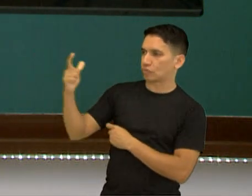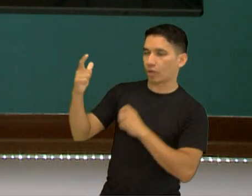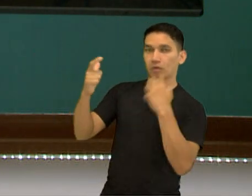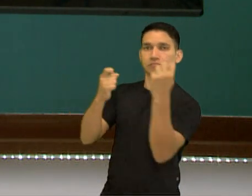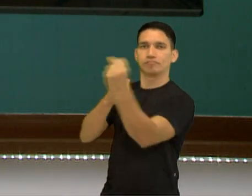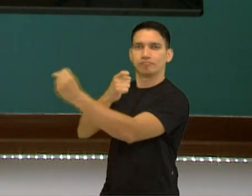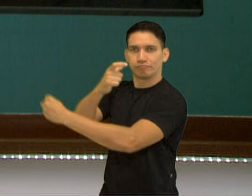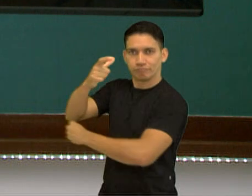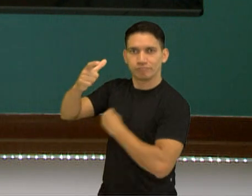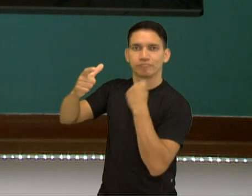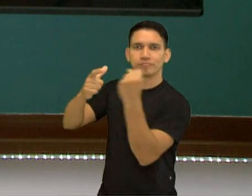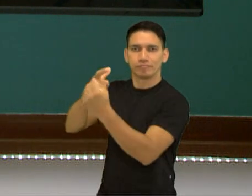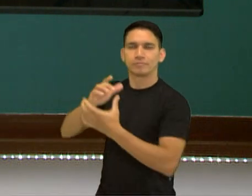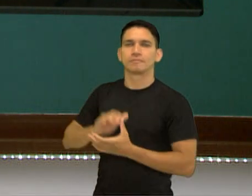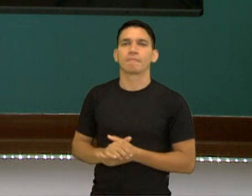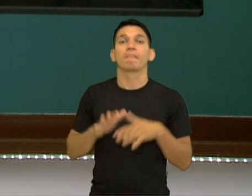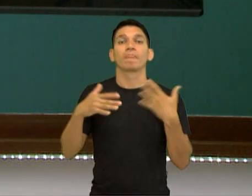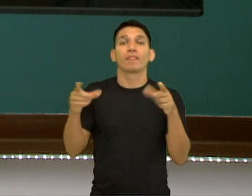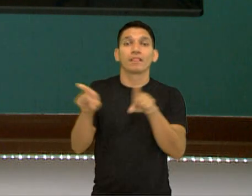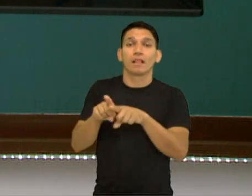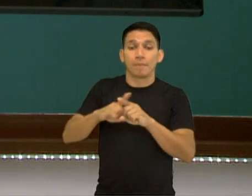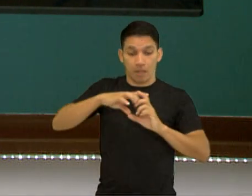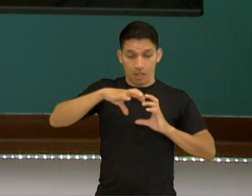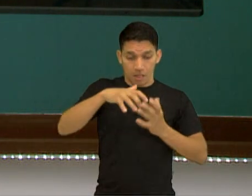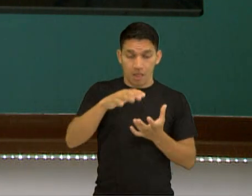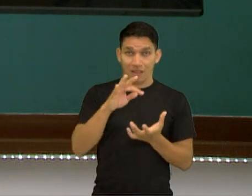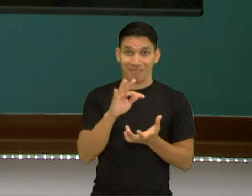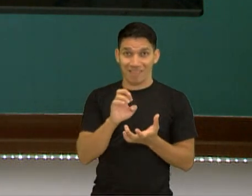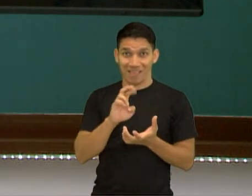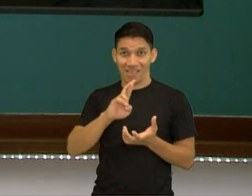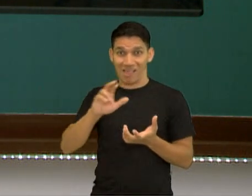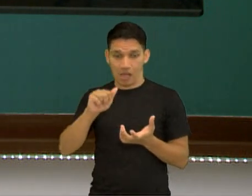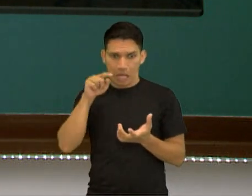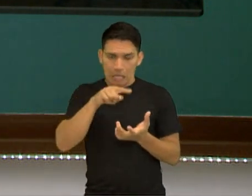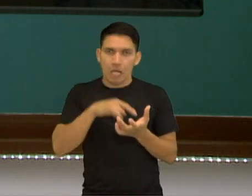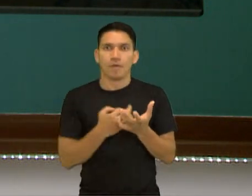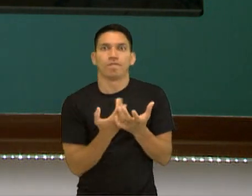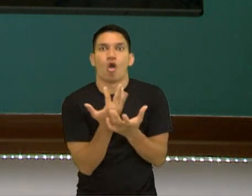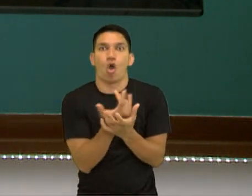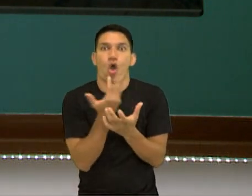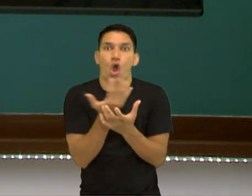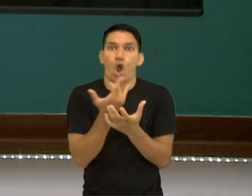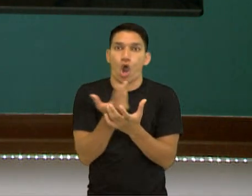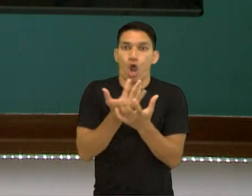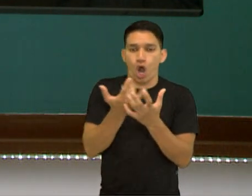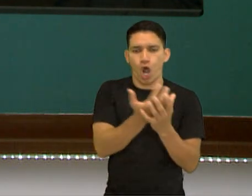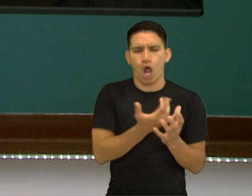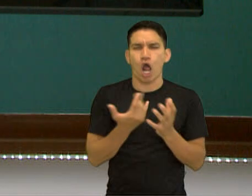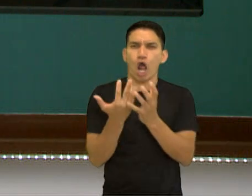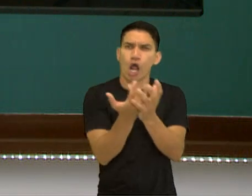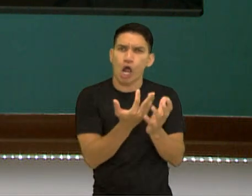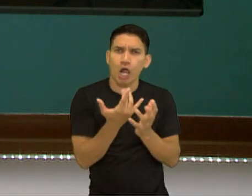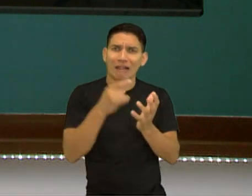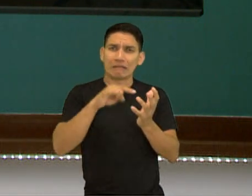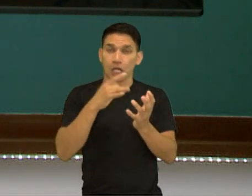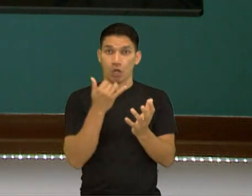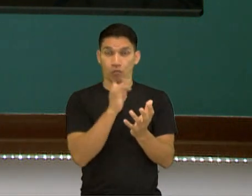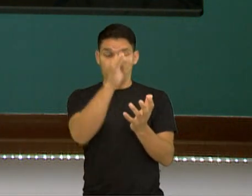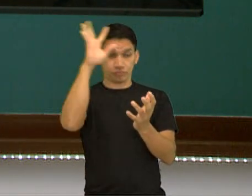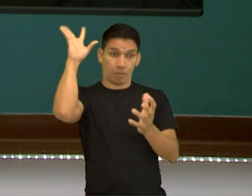ainda que inicialmente a Terra era uma grande bola incandescente, em função da grande quantidade de energia que